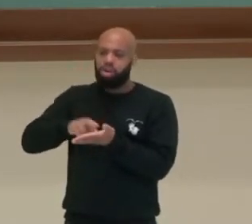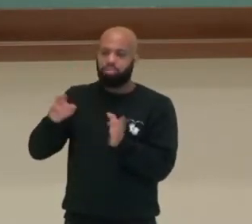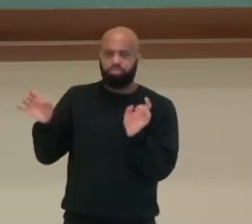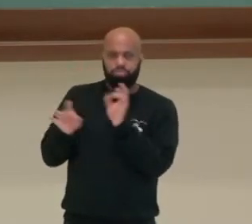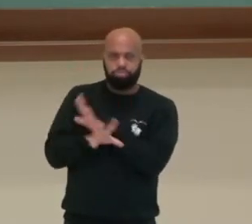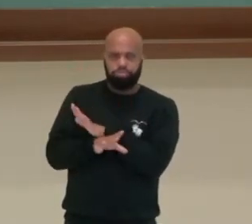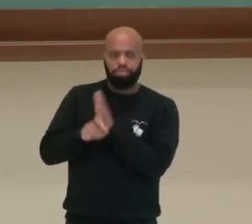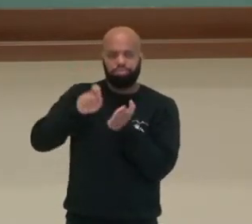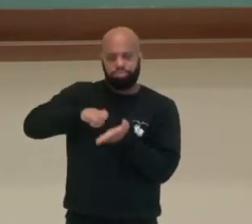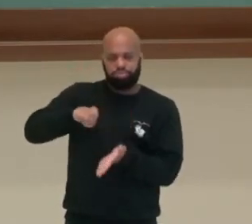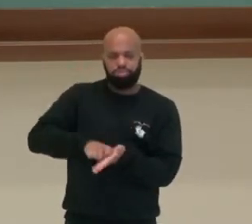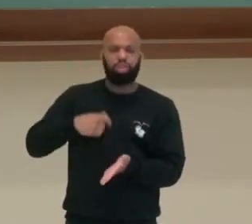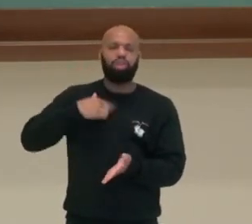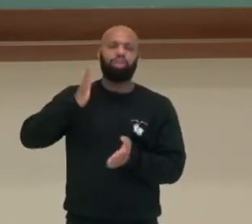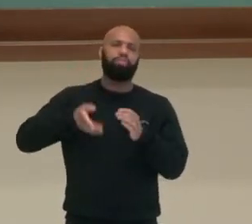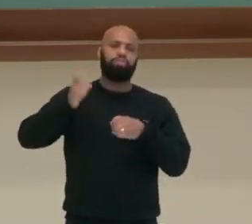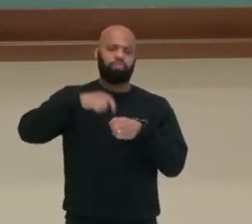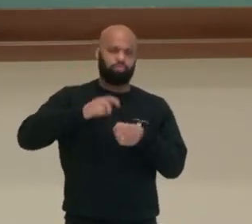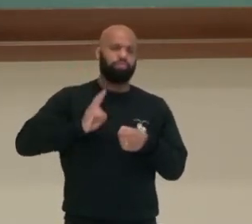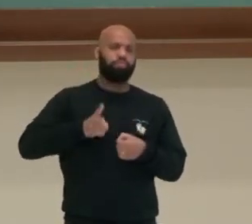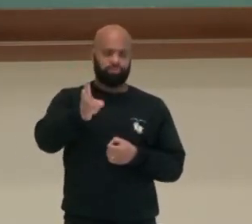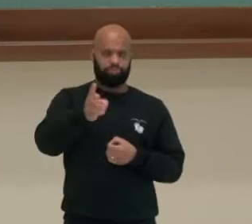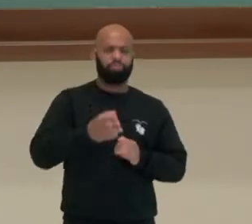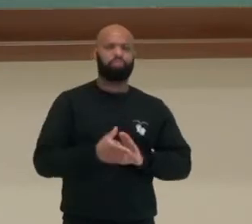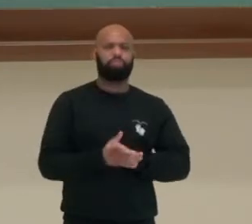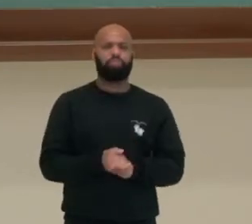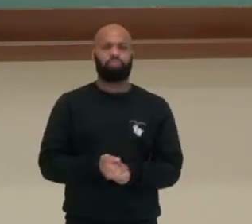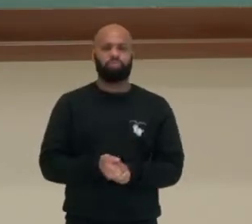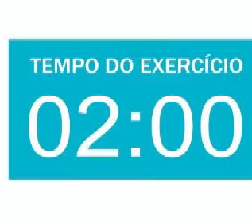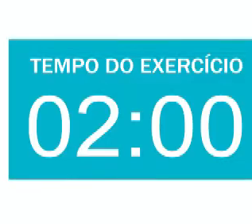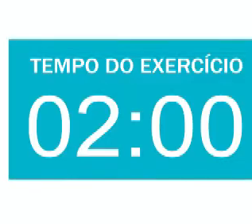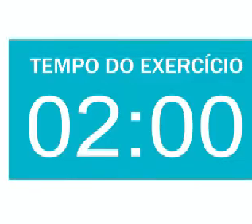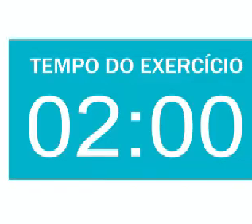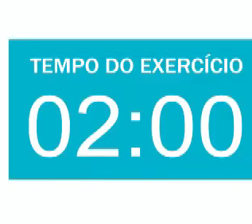nosso exercício e a gente volta logo para corrigir, ok?